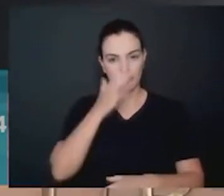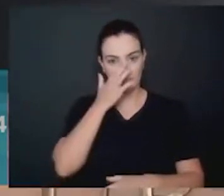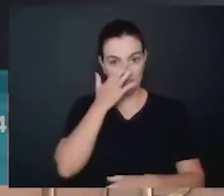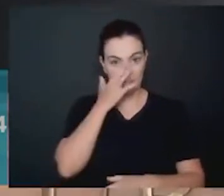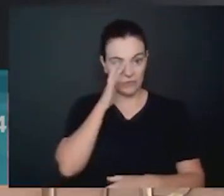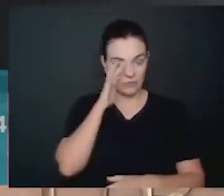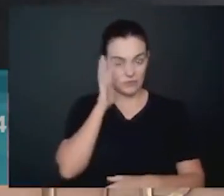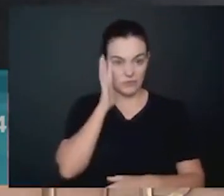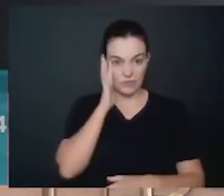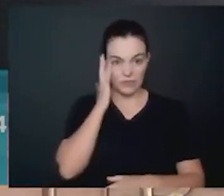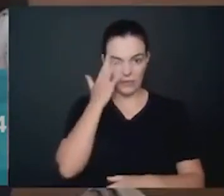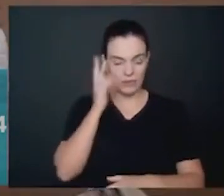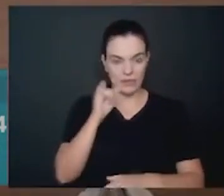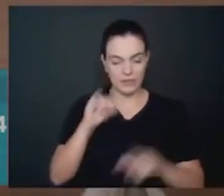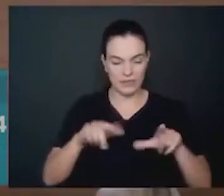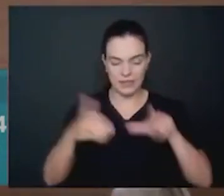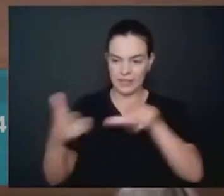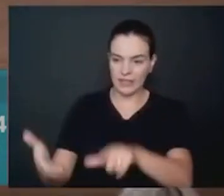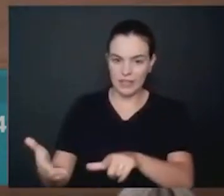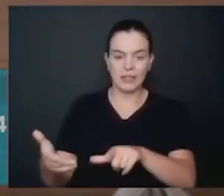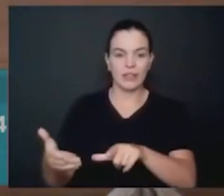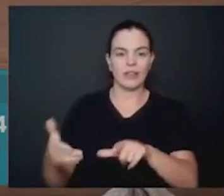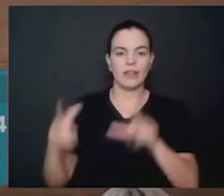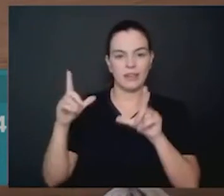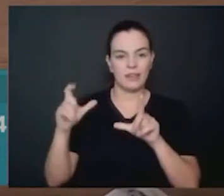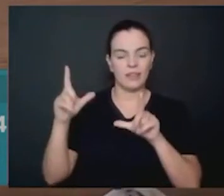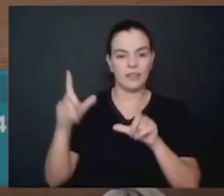oficial Uma salva de palmas aos homenageados Vereador Tito